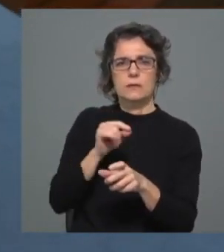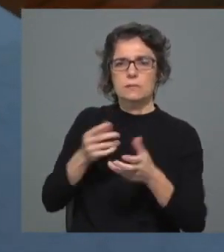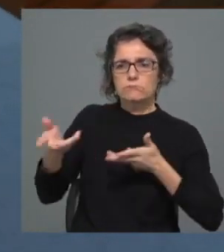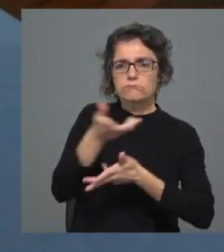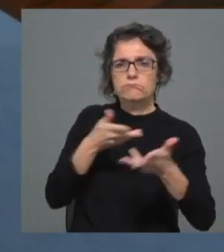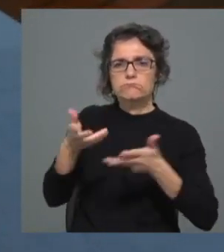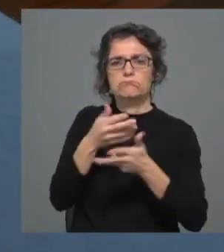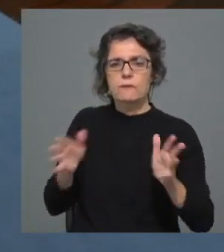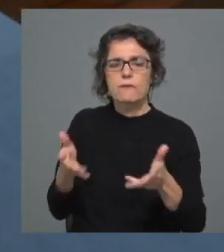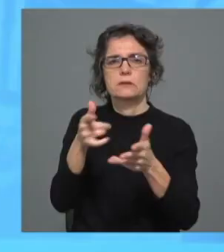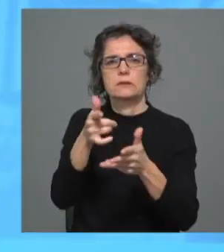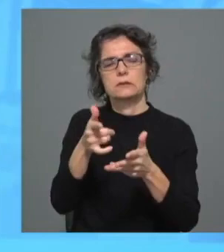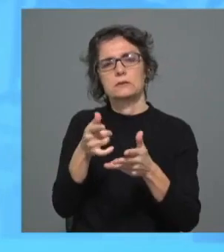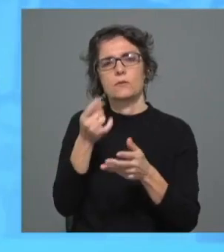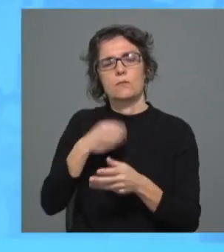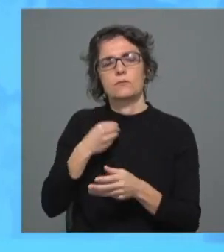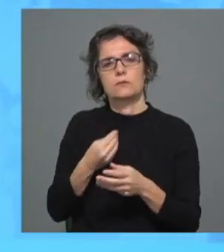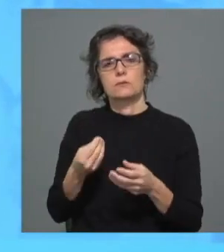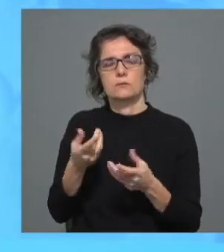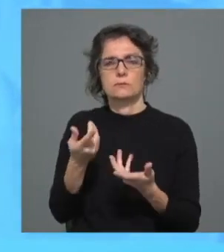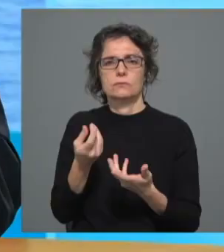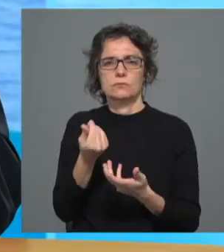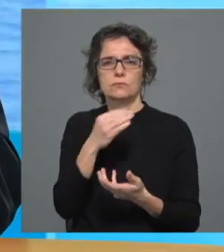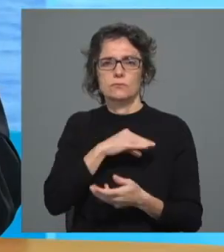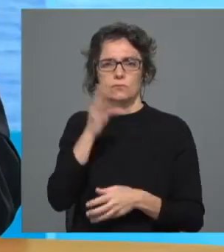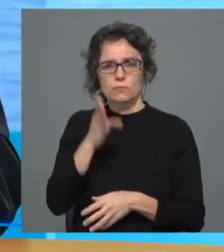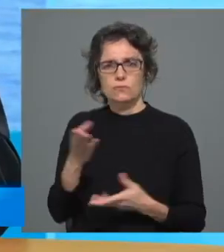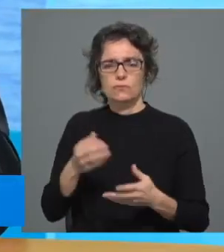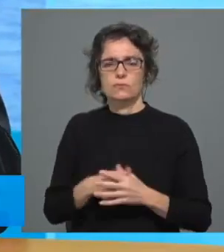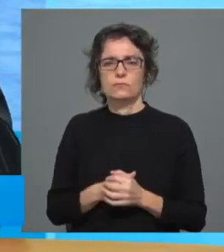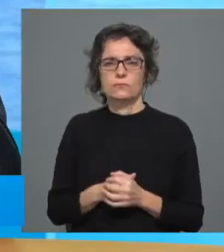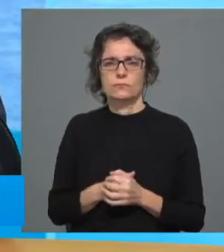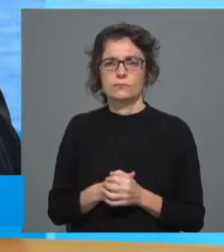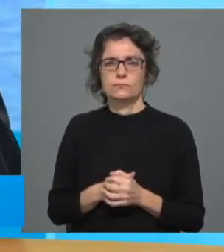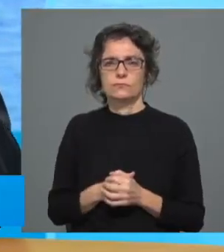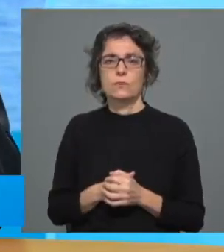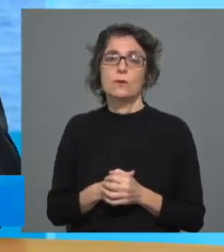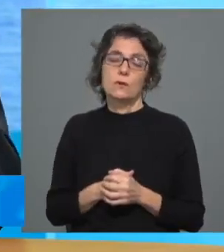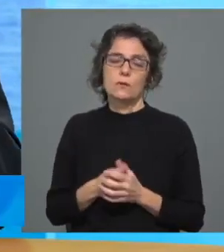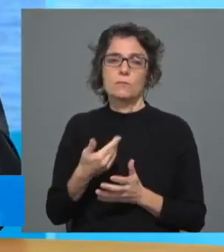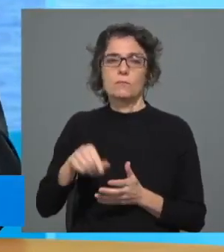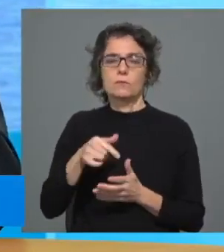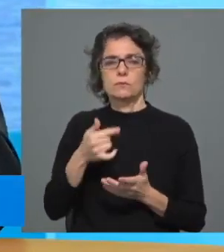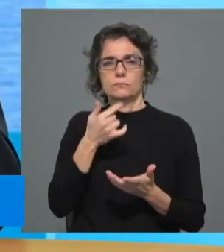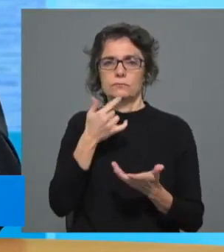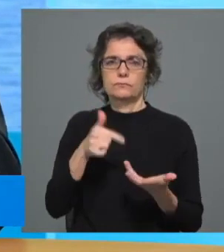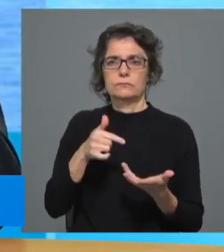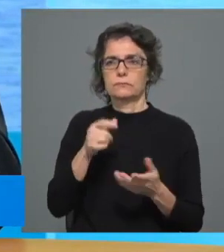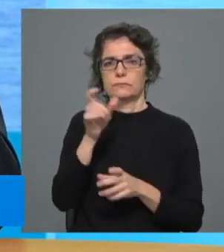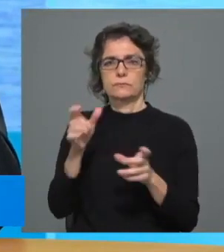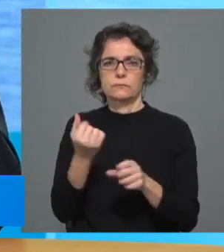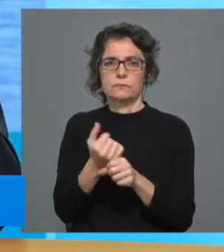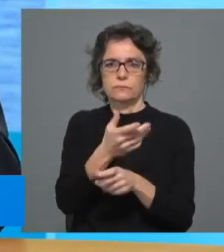preocupação comum dos salários justos? Bom, nós verificamos que em Portugal há muitos trabalhadores que são pobres,